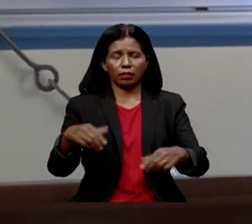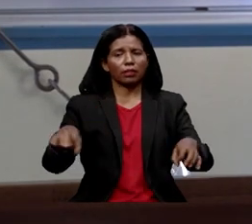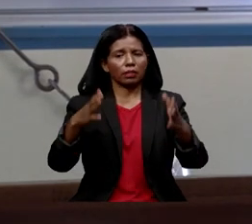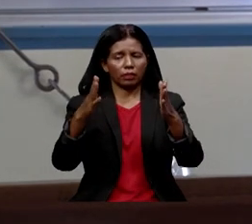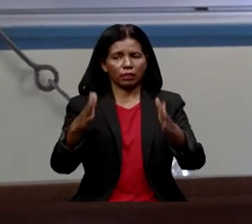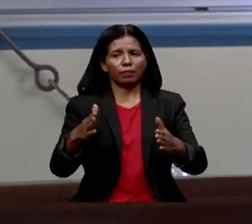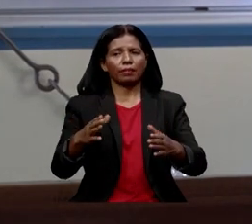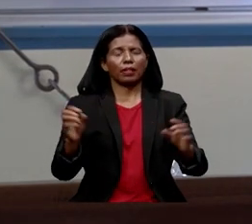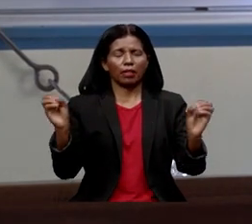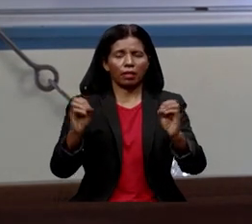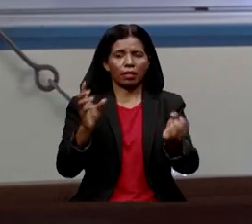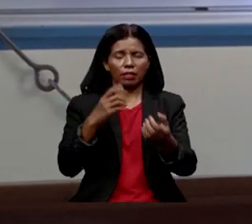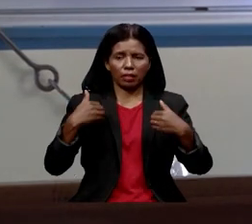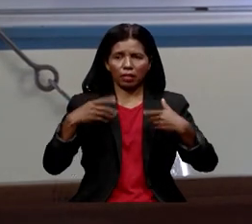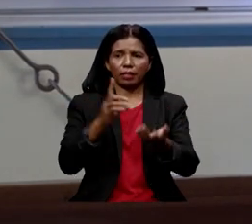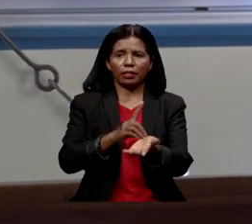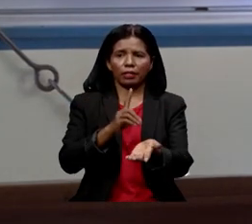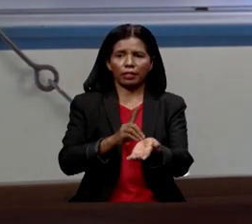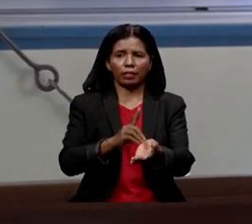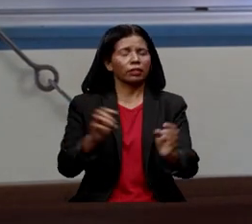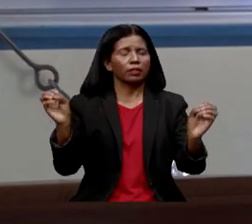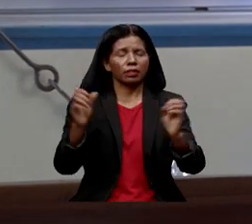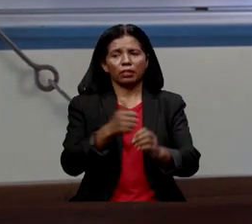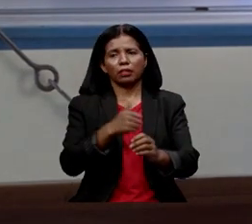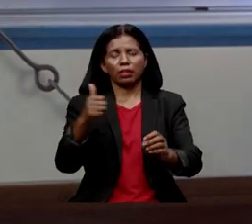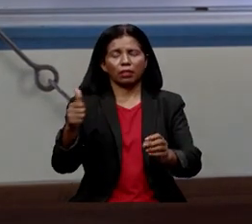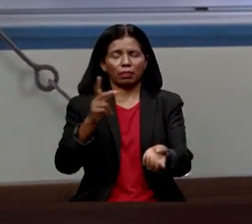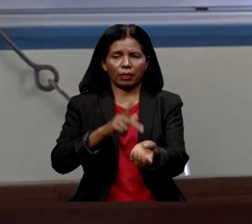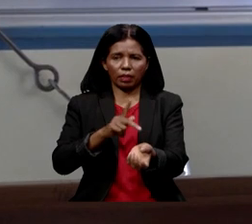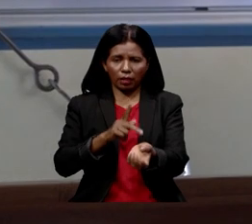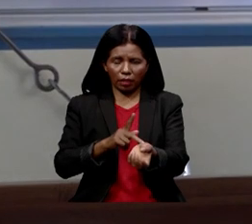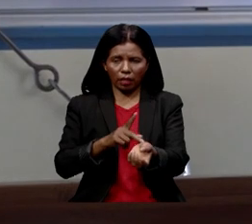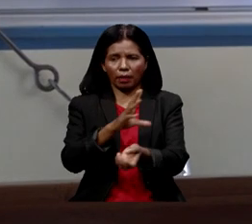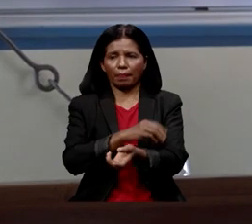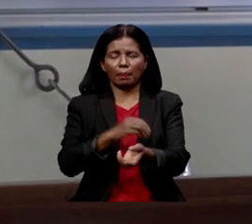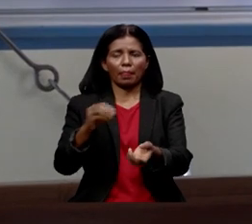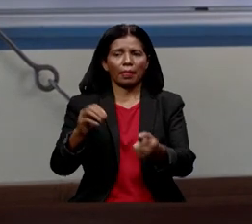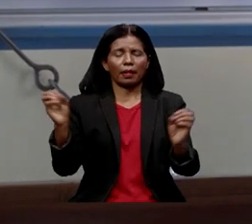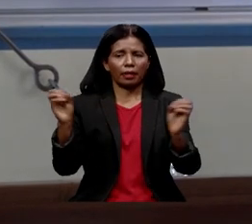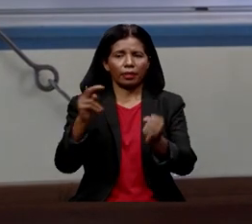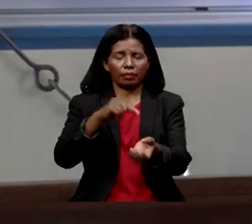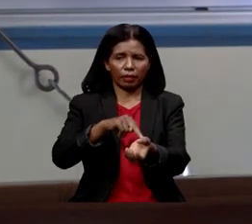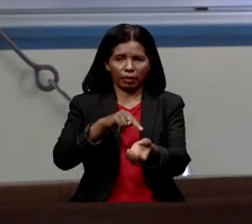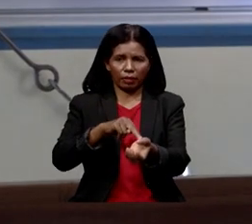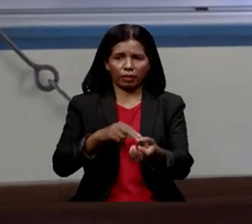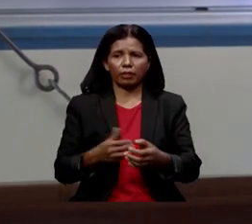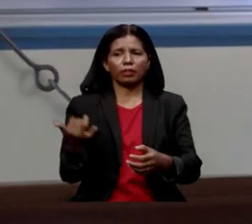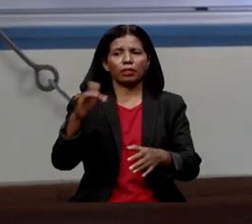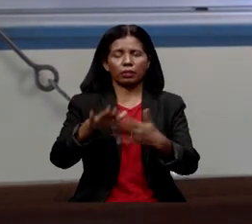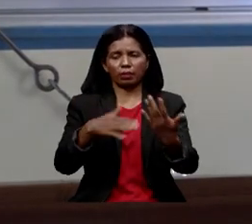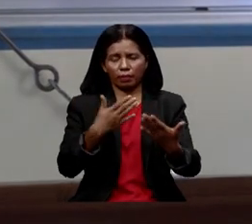humanos falta médico e balo falta parteira e balo falta médico falta parteira ser